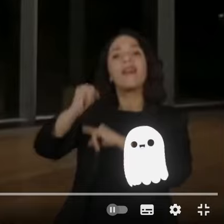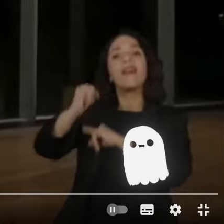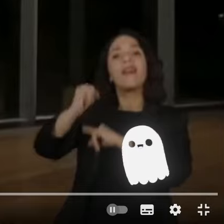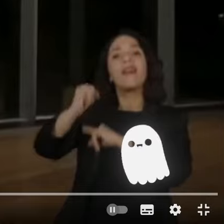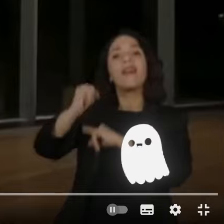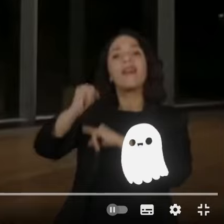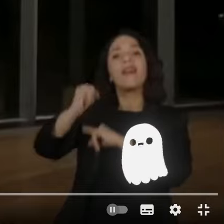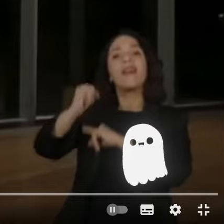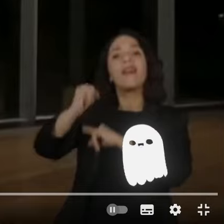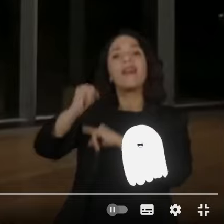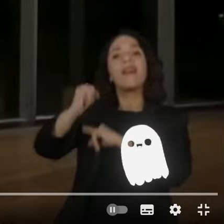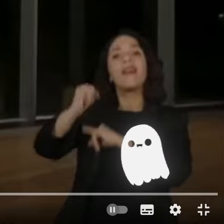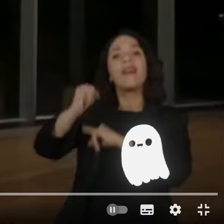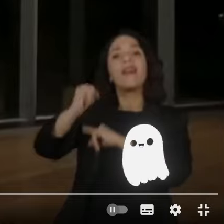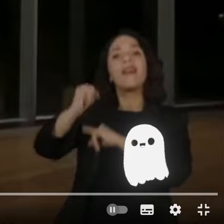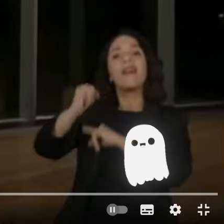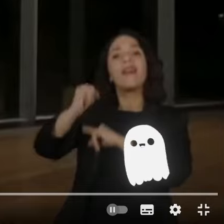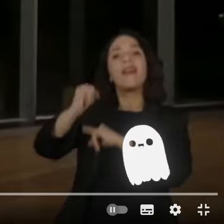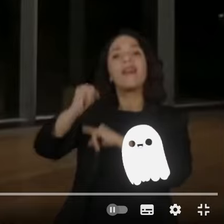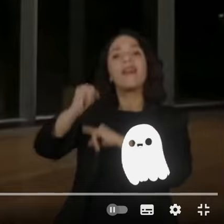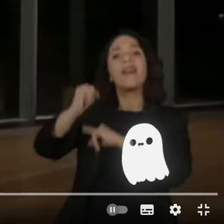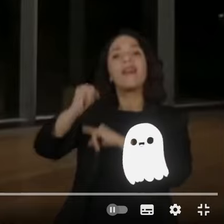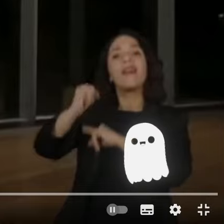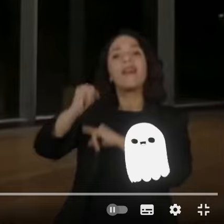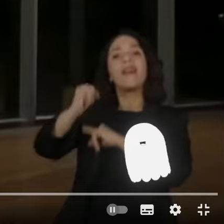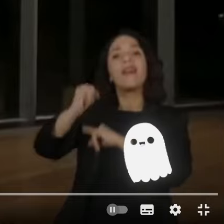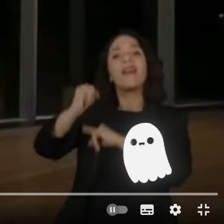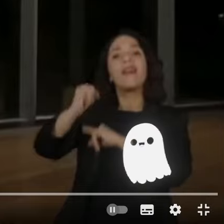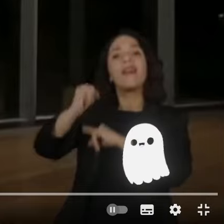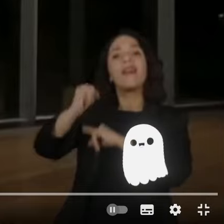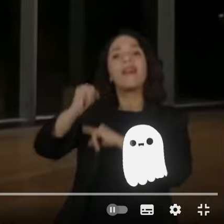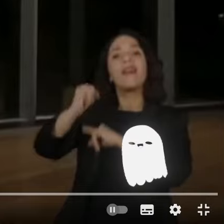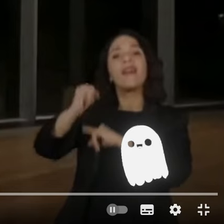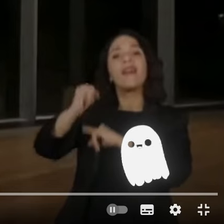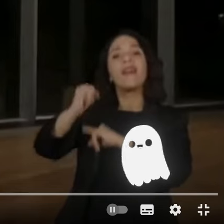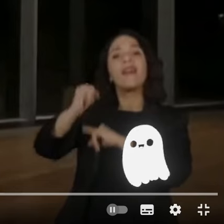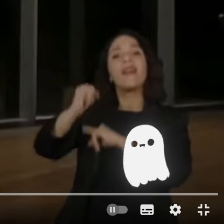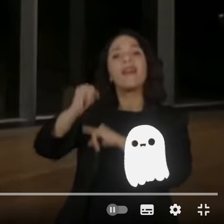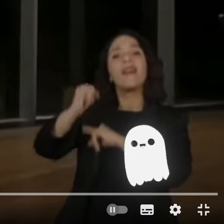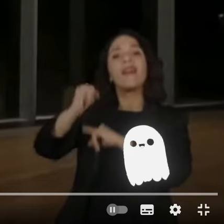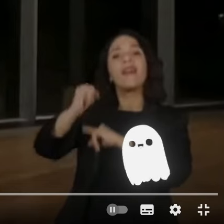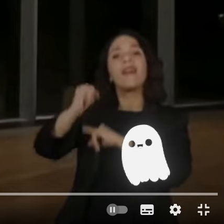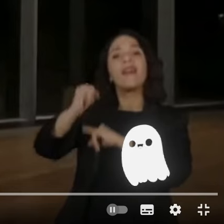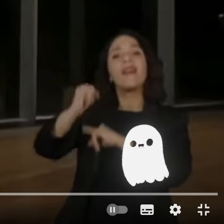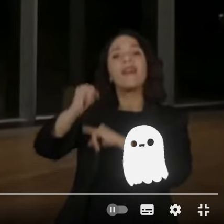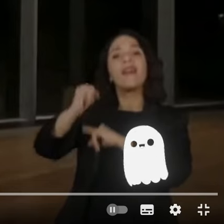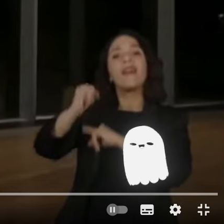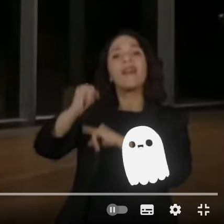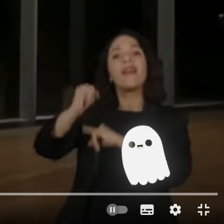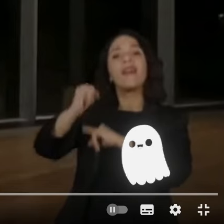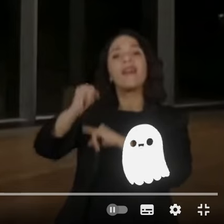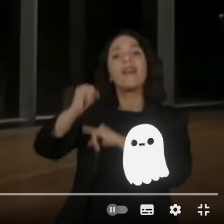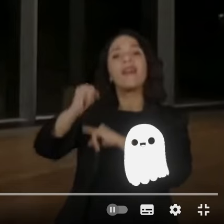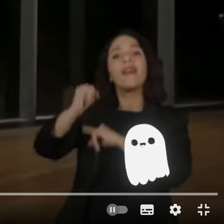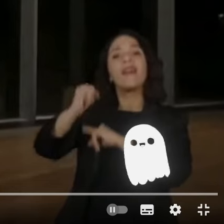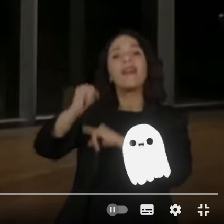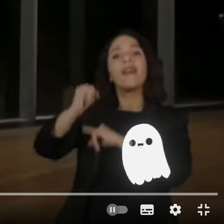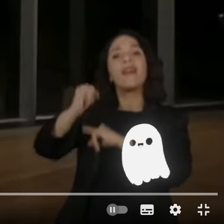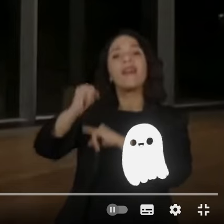porque ele ficava me zoando. E ele não fez todo esse drama aí não, hein? Ele chorou um pouquinho, depois pediu desculpa. Eu,